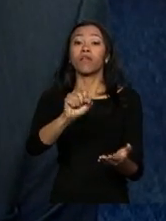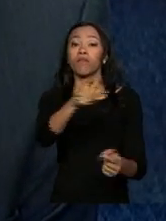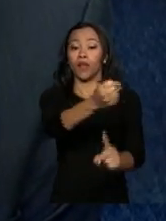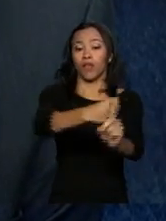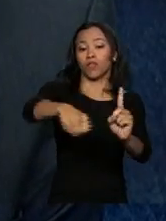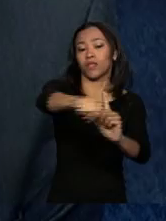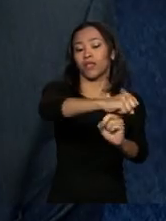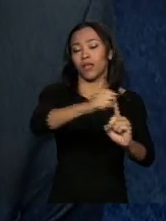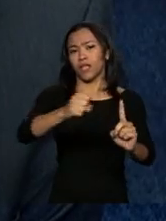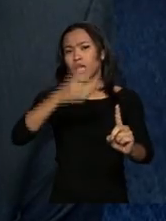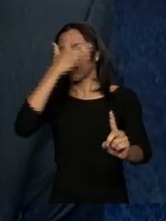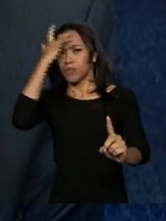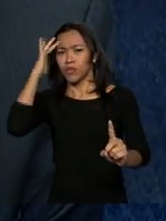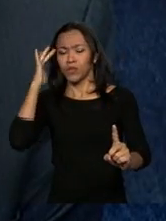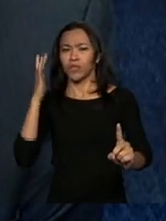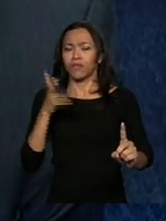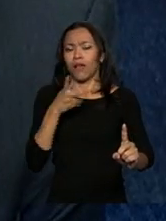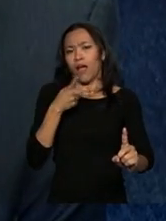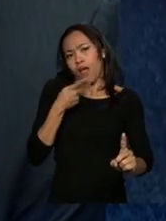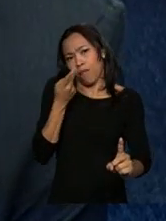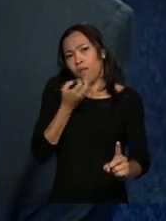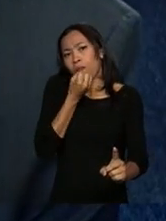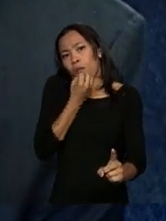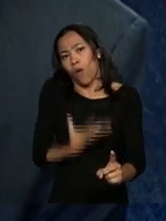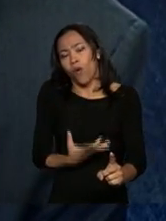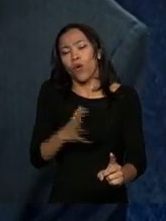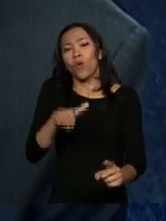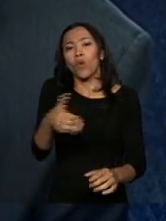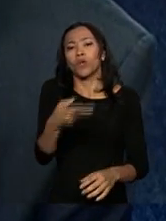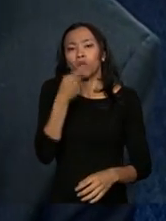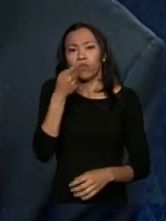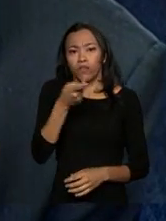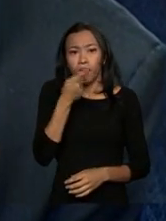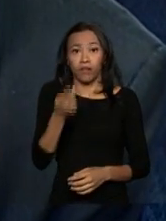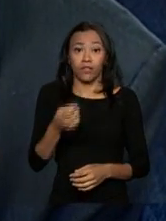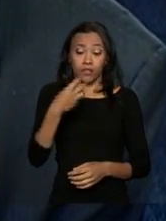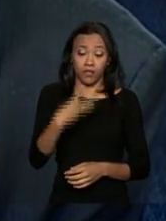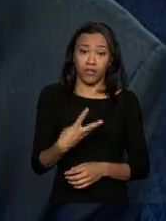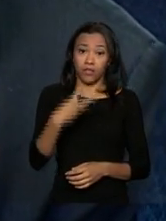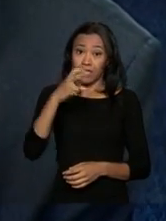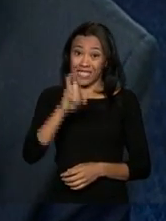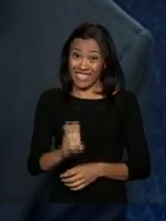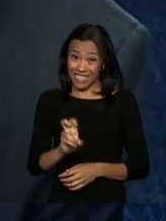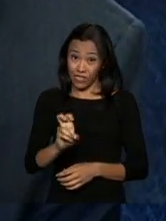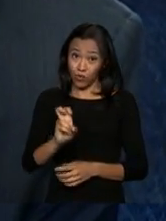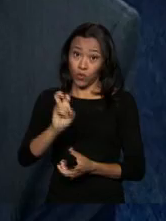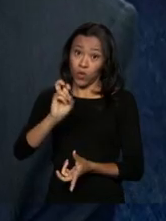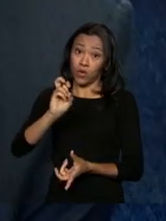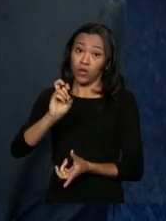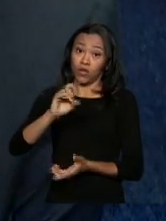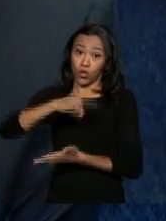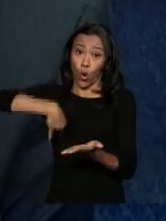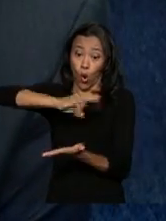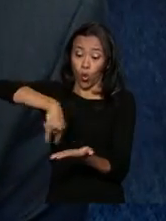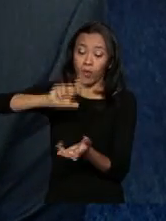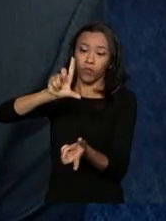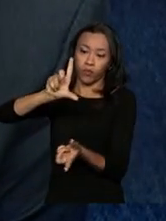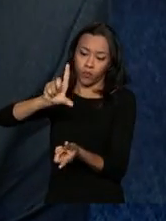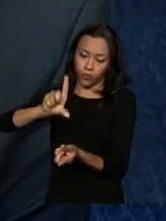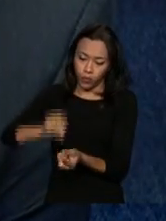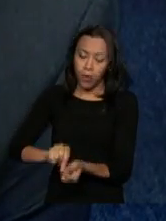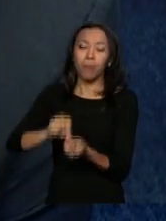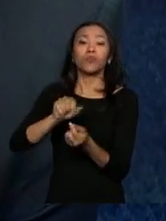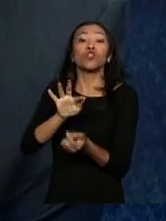edital as pessoas acham bom mas quando eu comento que saiu na burocracia de 35 documentos para sete realmente as pessoas ficam